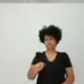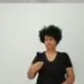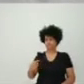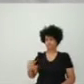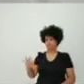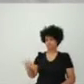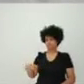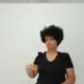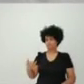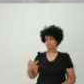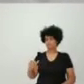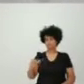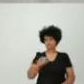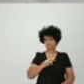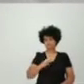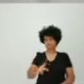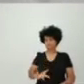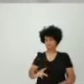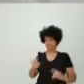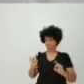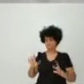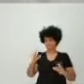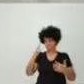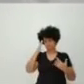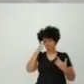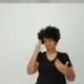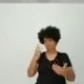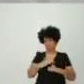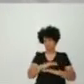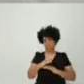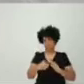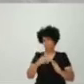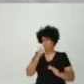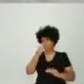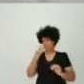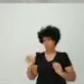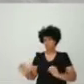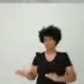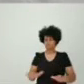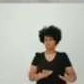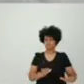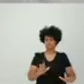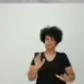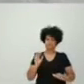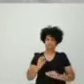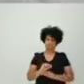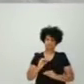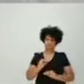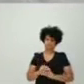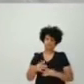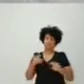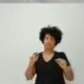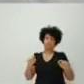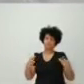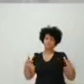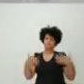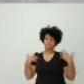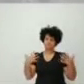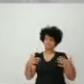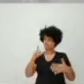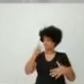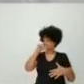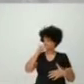hora agradeço a atenção de todos uma ótima semana cuidem-se Cuidado com o calor se hidratem